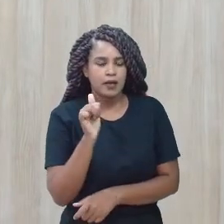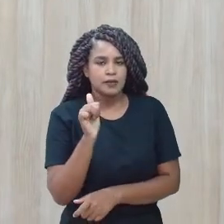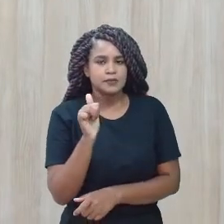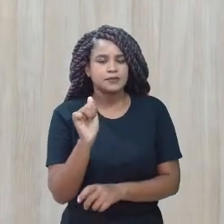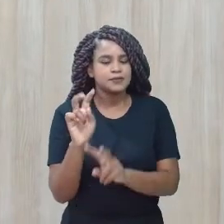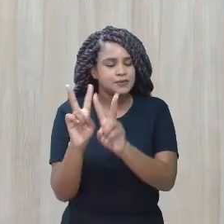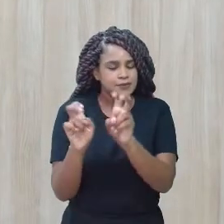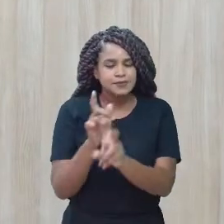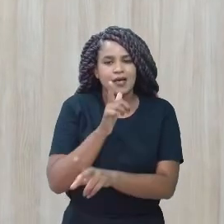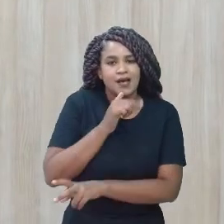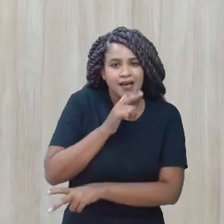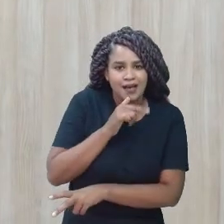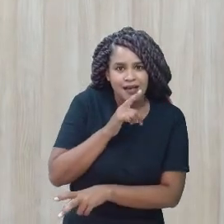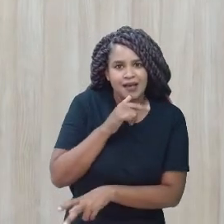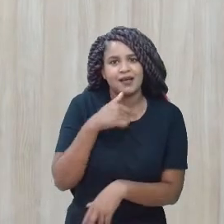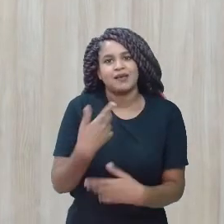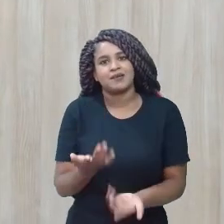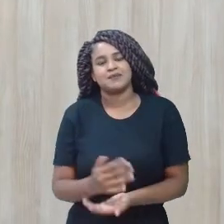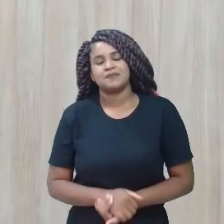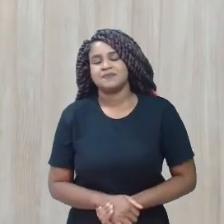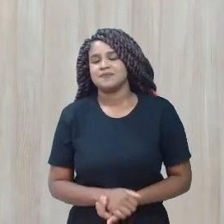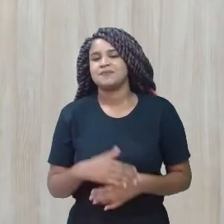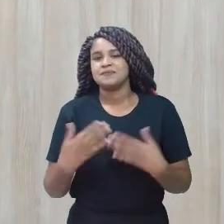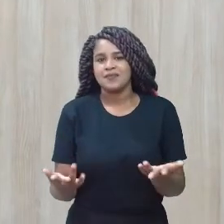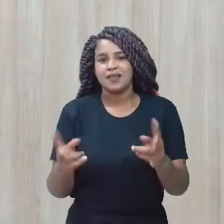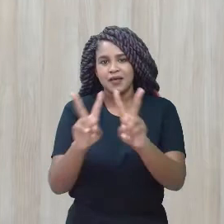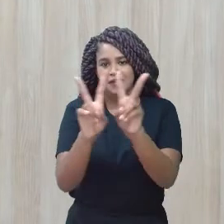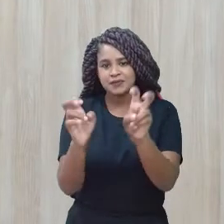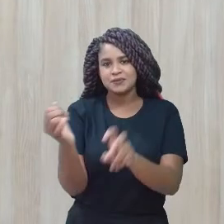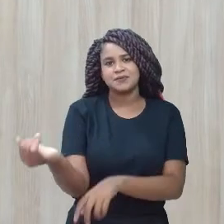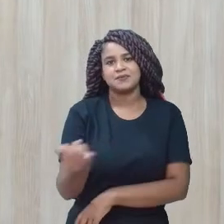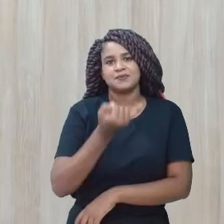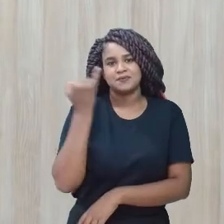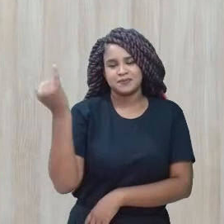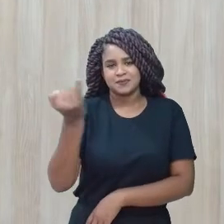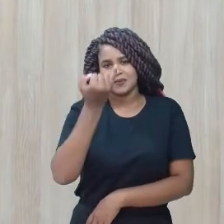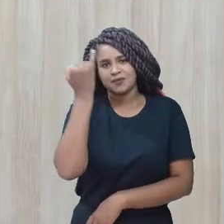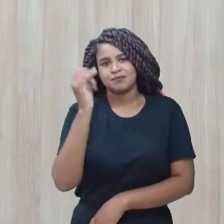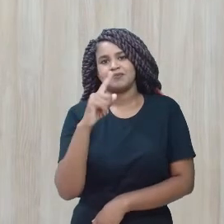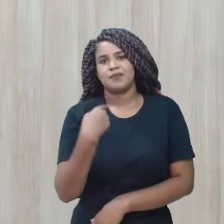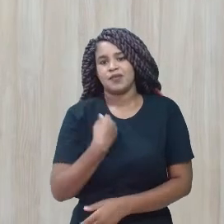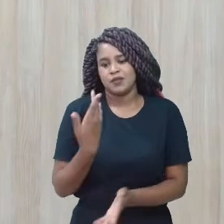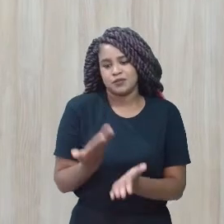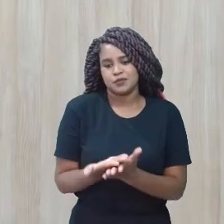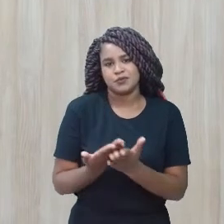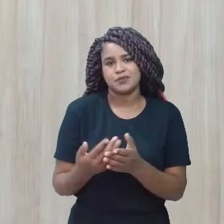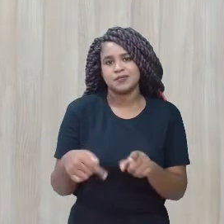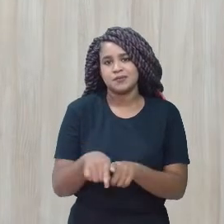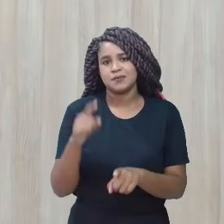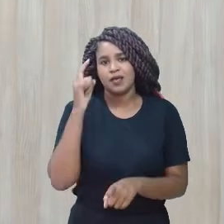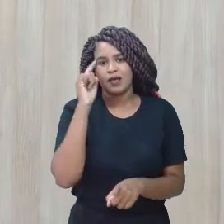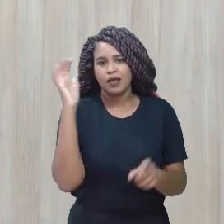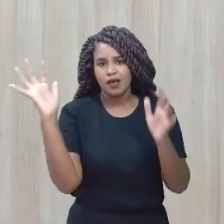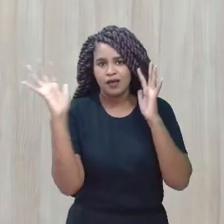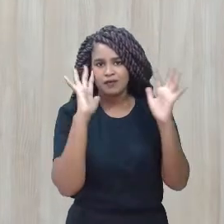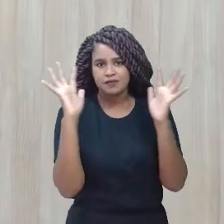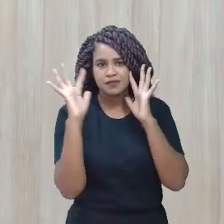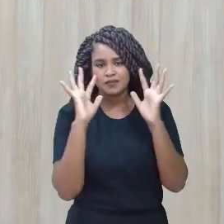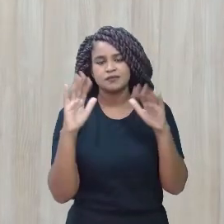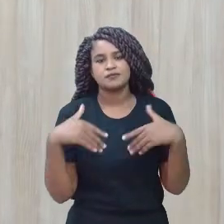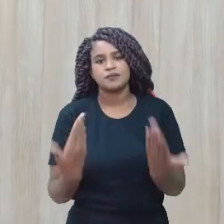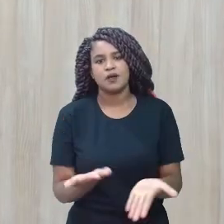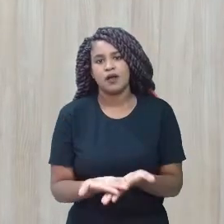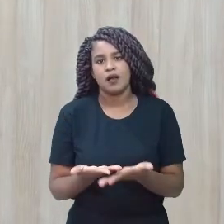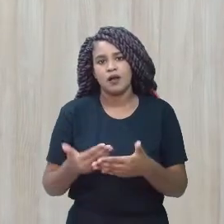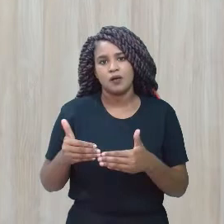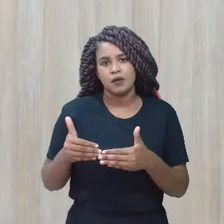de água e tudo mais. Então, é um assunto que é muito importante a gente trabalhar, a gente refletir e no decorrer da aula de